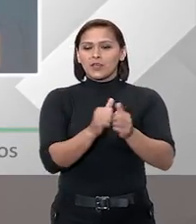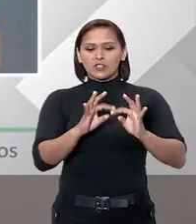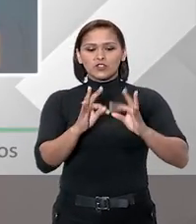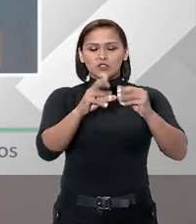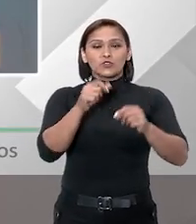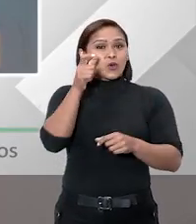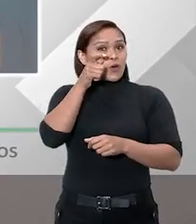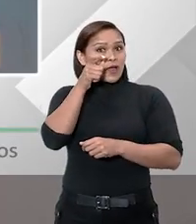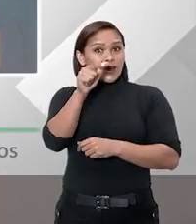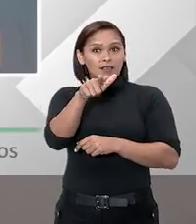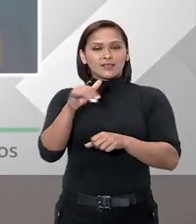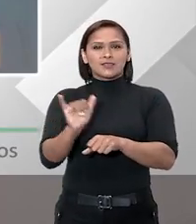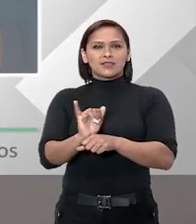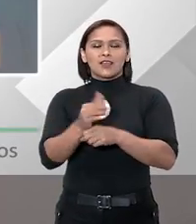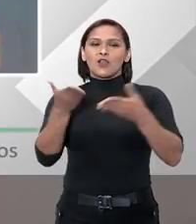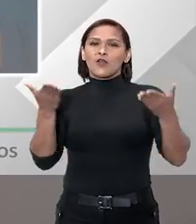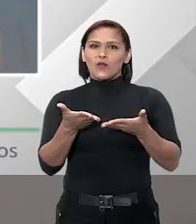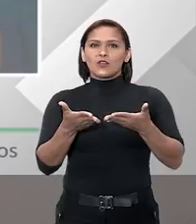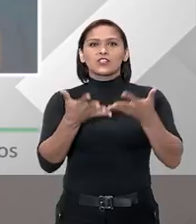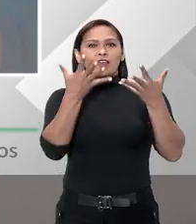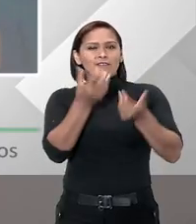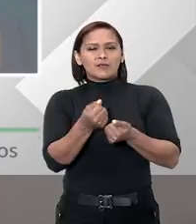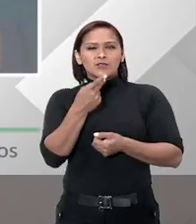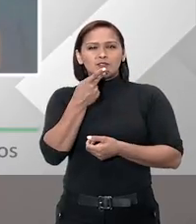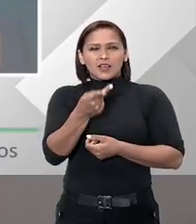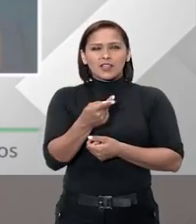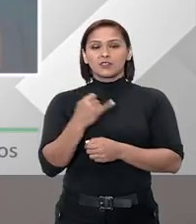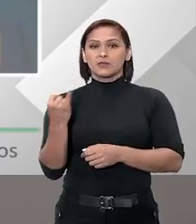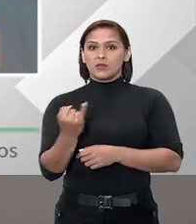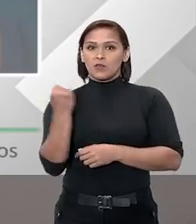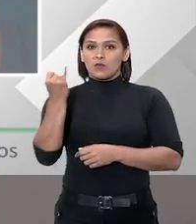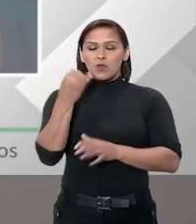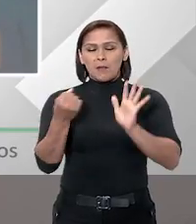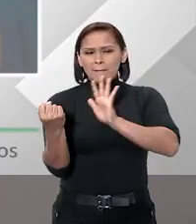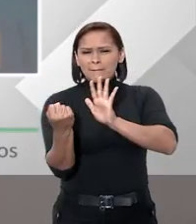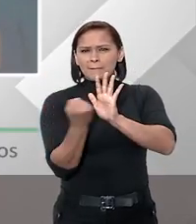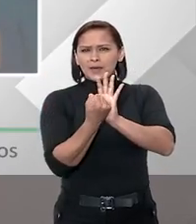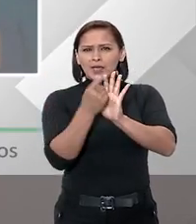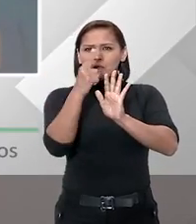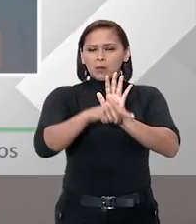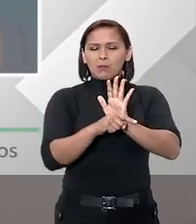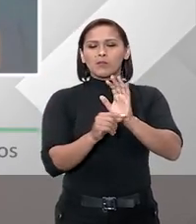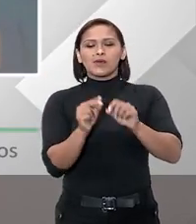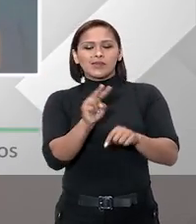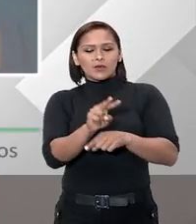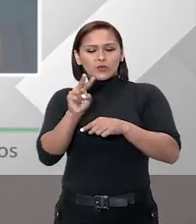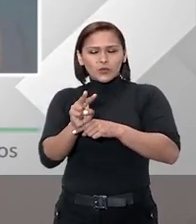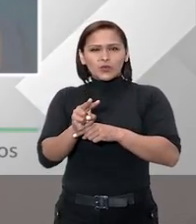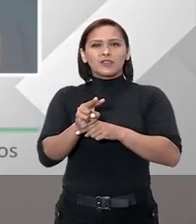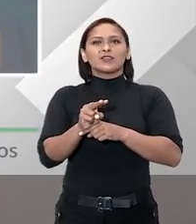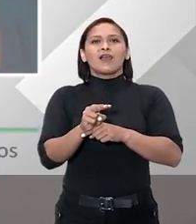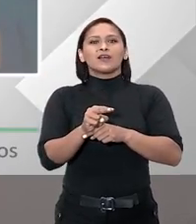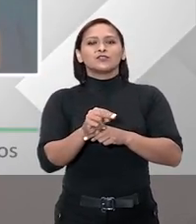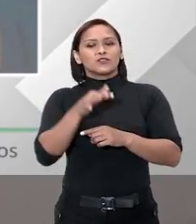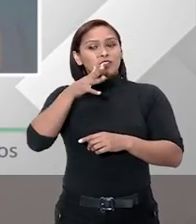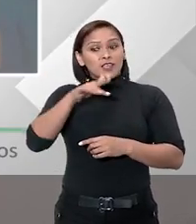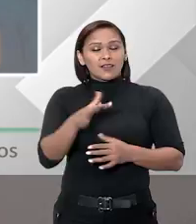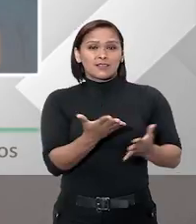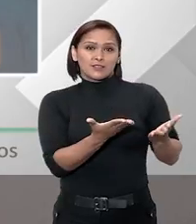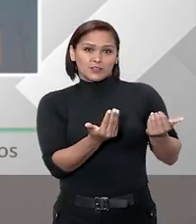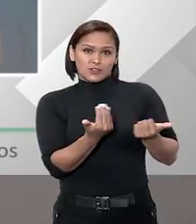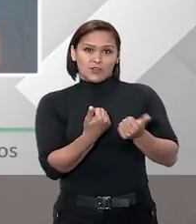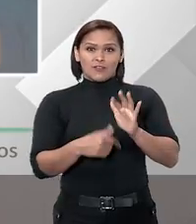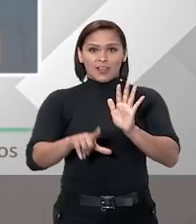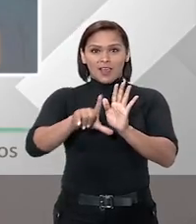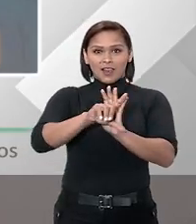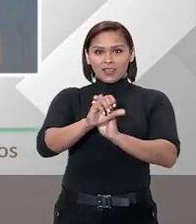de todos aí do outro lado. Tiago, hoje nós vamos falar sobre um importante marco para a proteção de crianças e adolescentes.